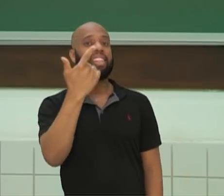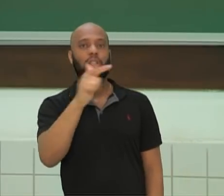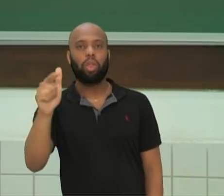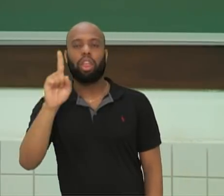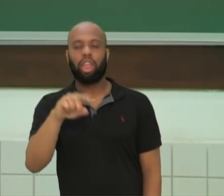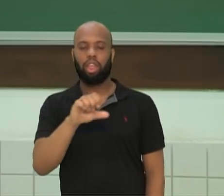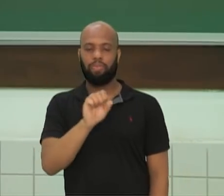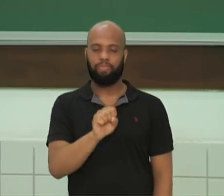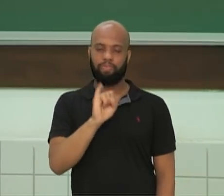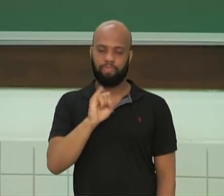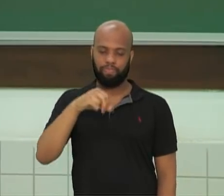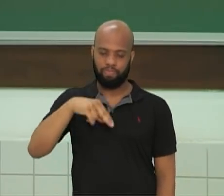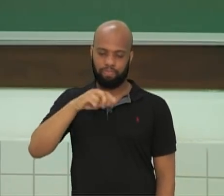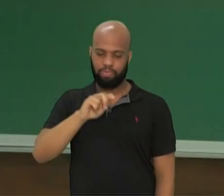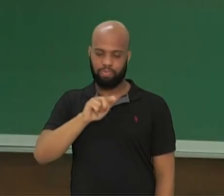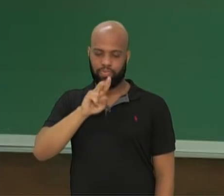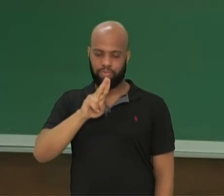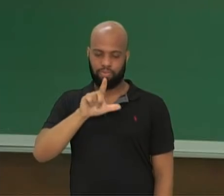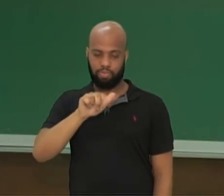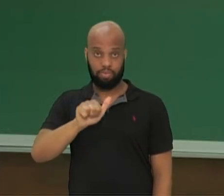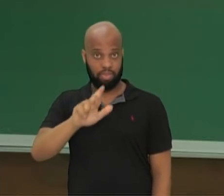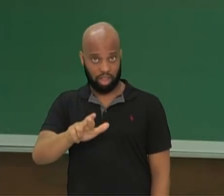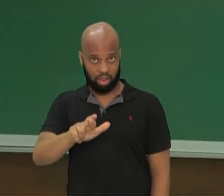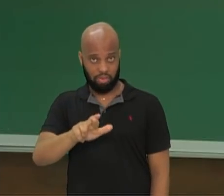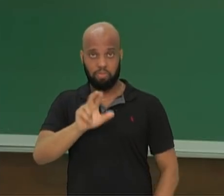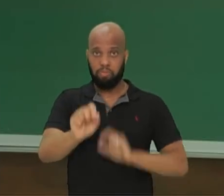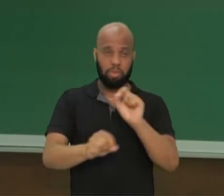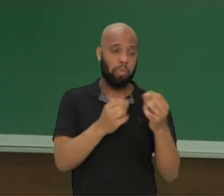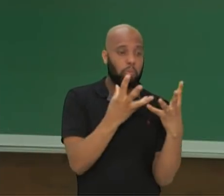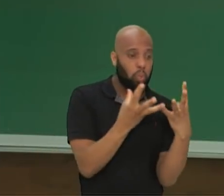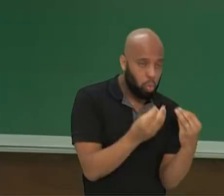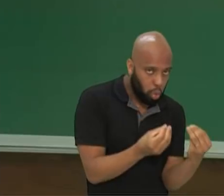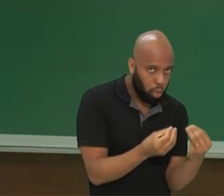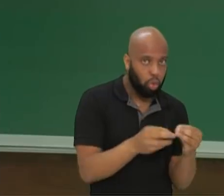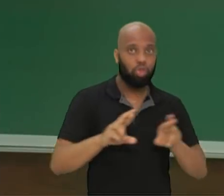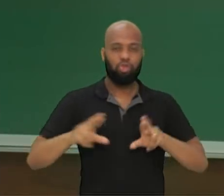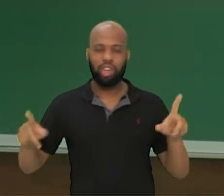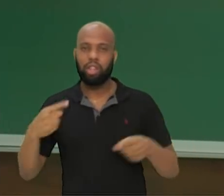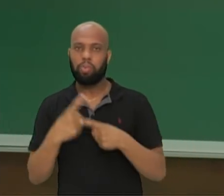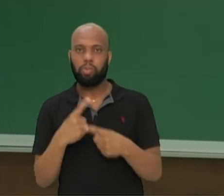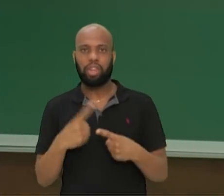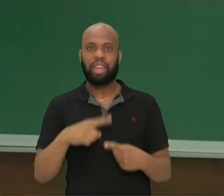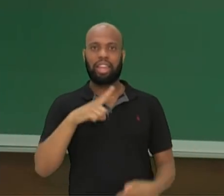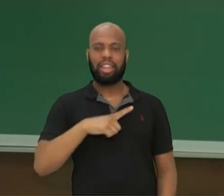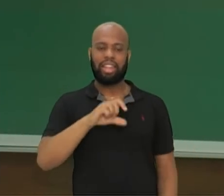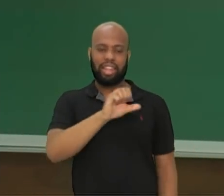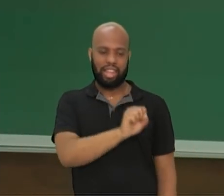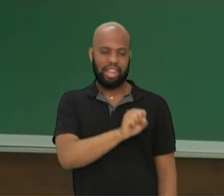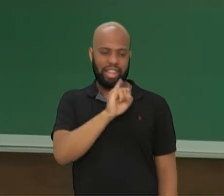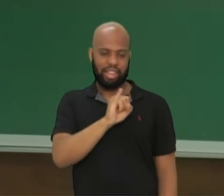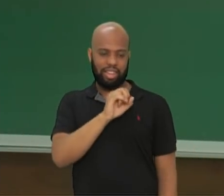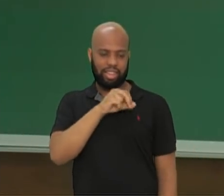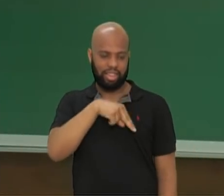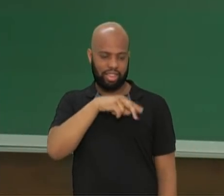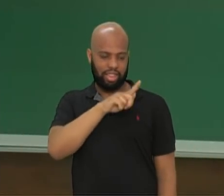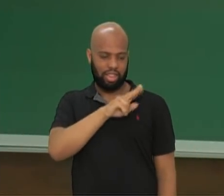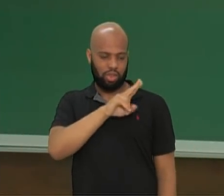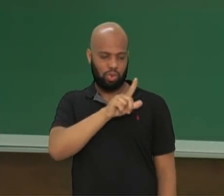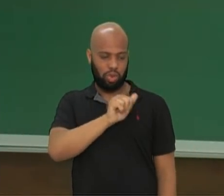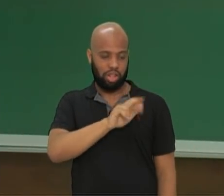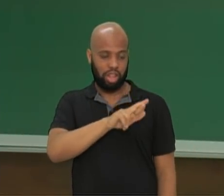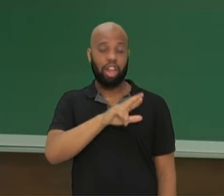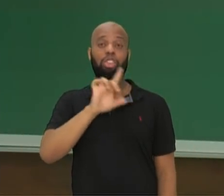singular, pessoal? Singular e plural? Veja, singular e plural, singular é quando é